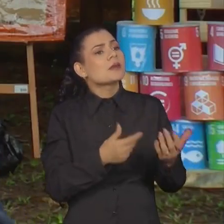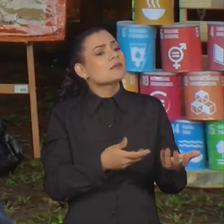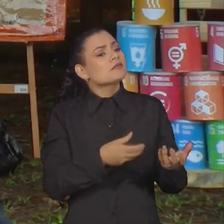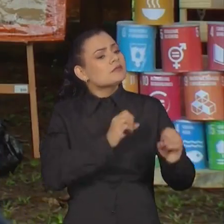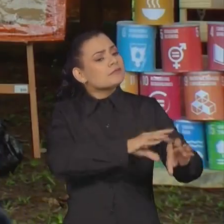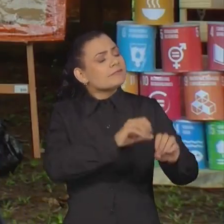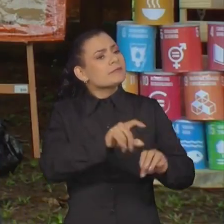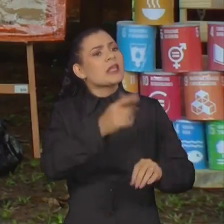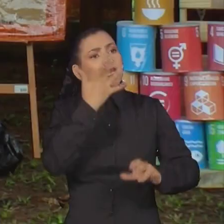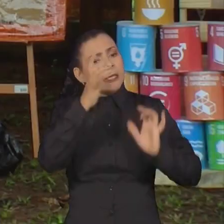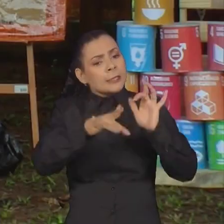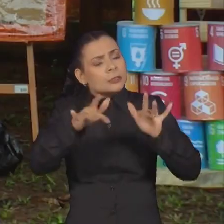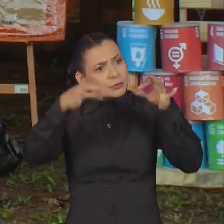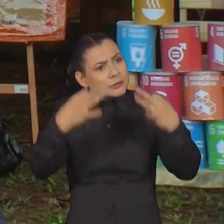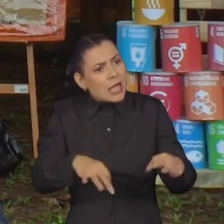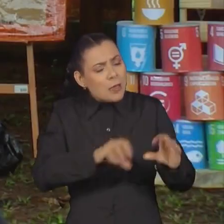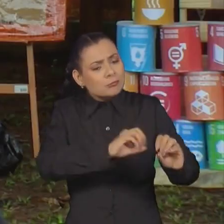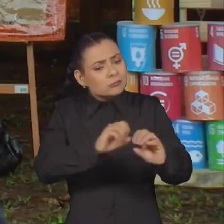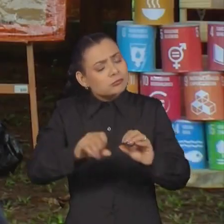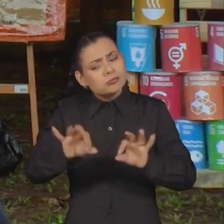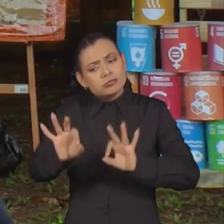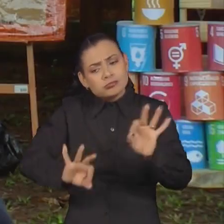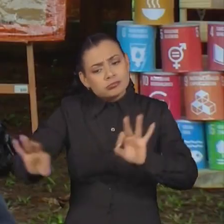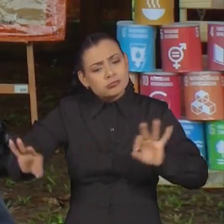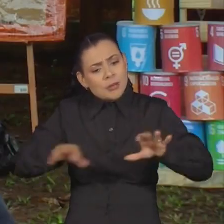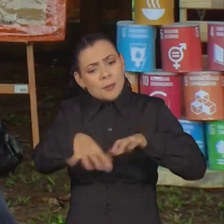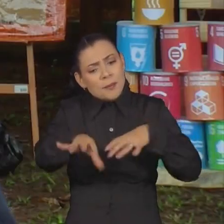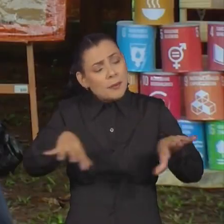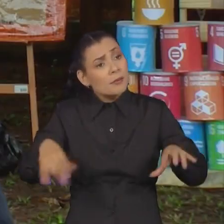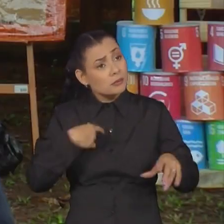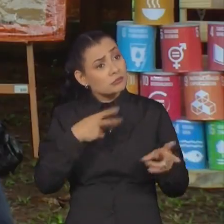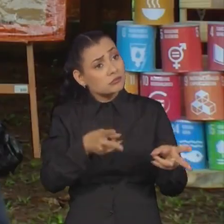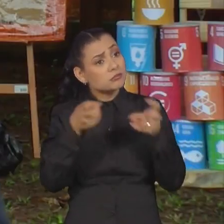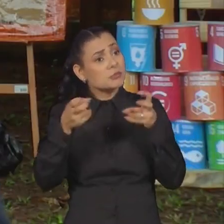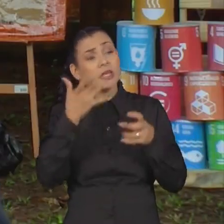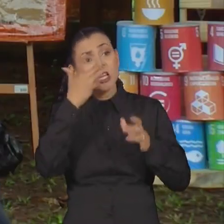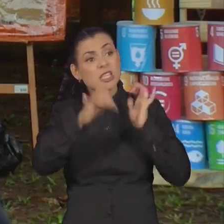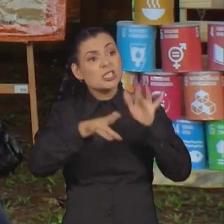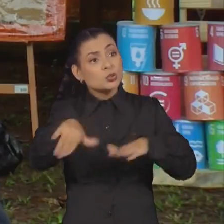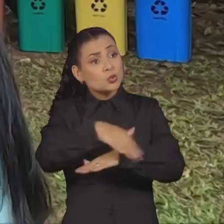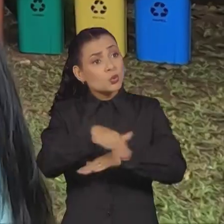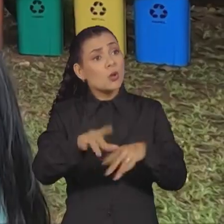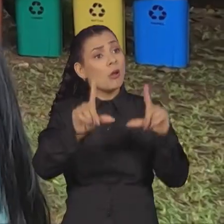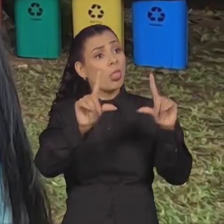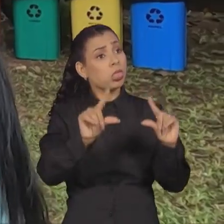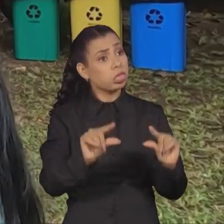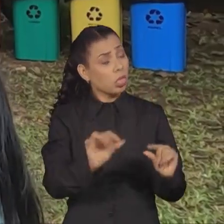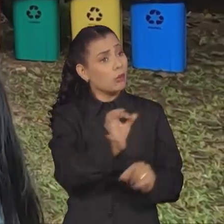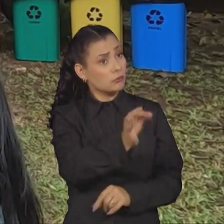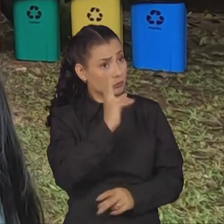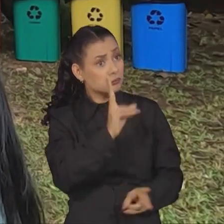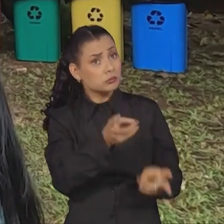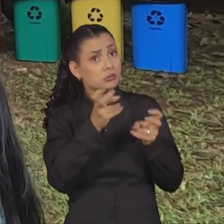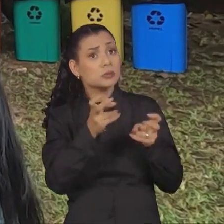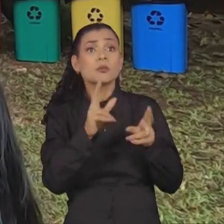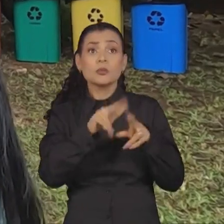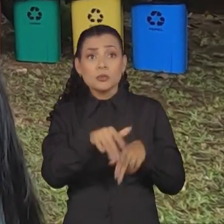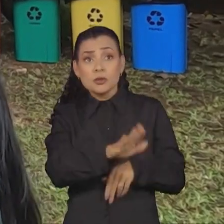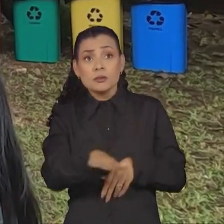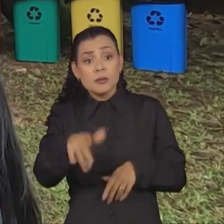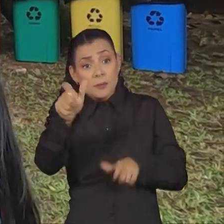do lixo, essas coisas assim, então pode ver que diminuiu a quantidade de lixo na rua. Então, a pessoa